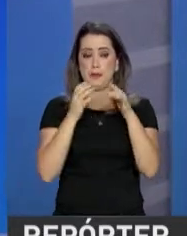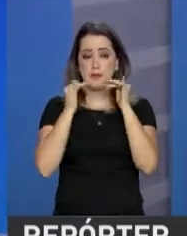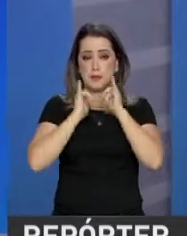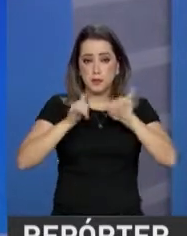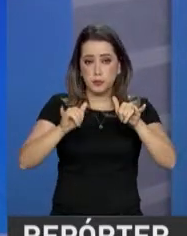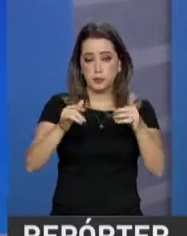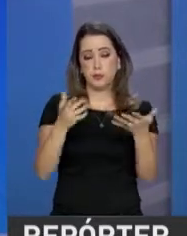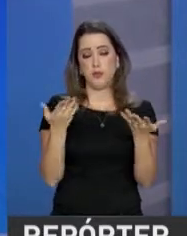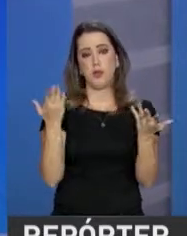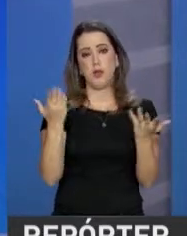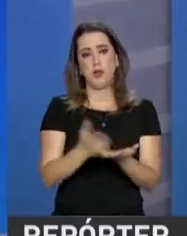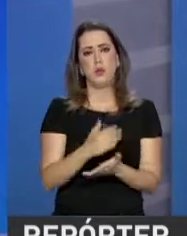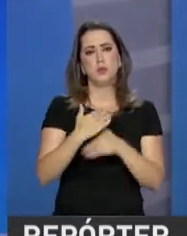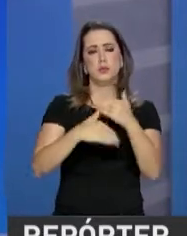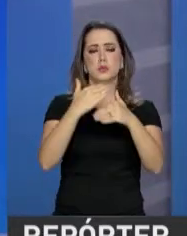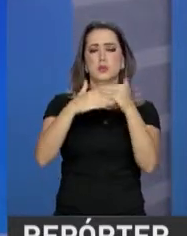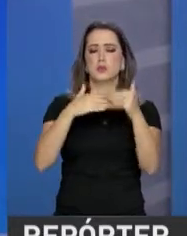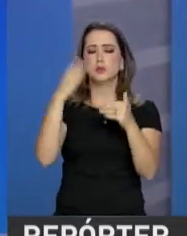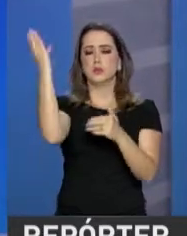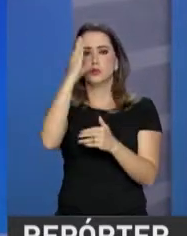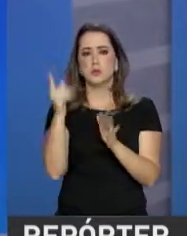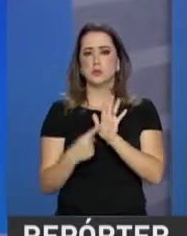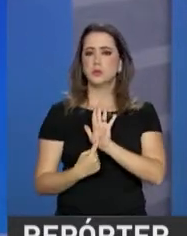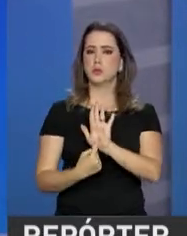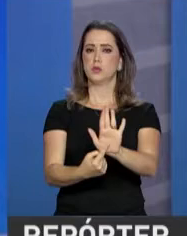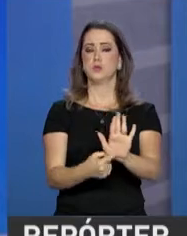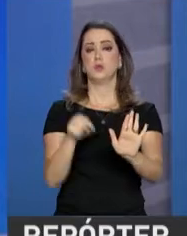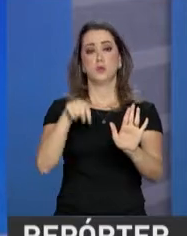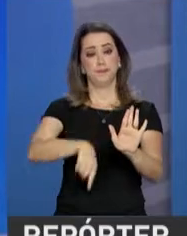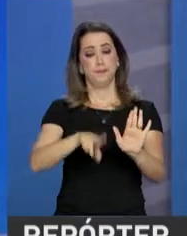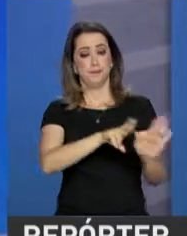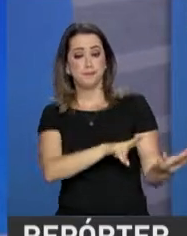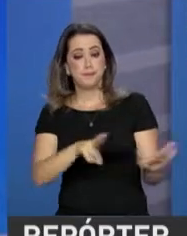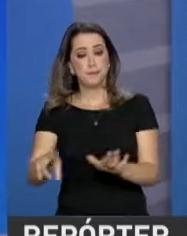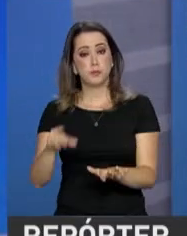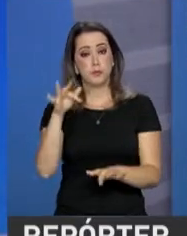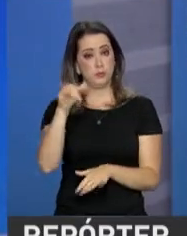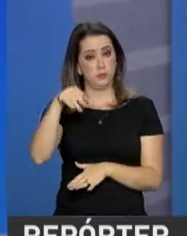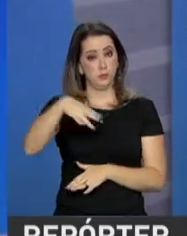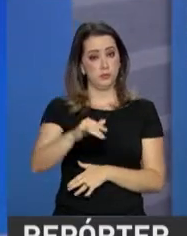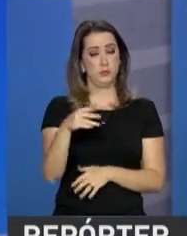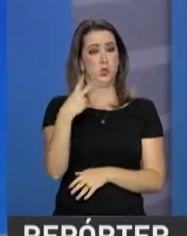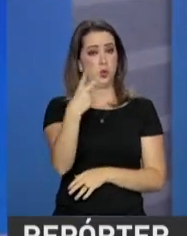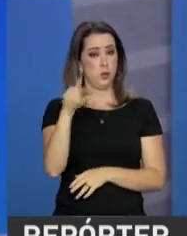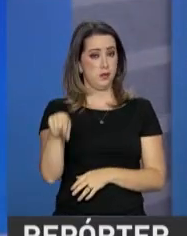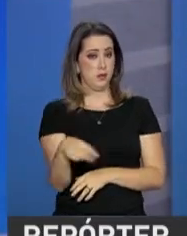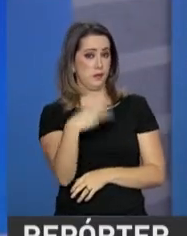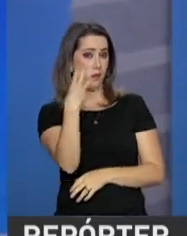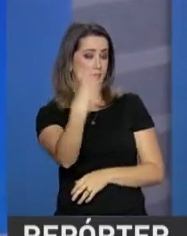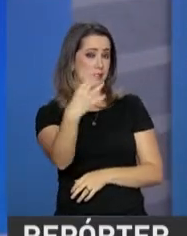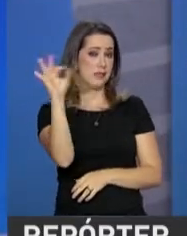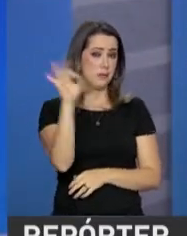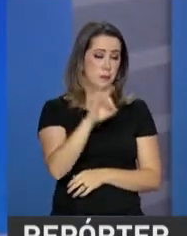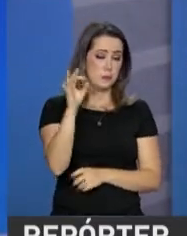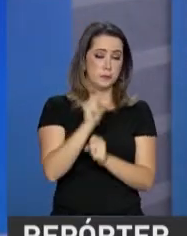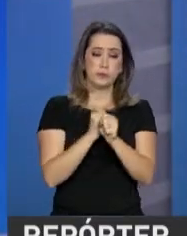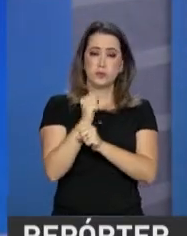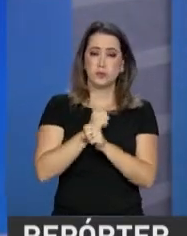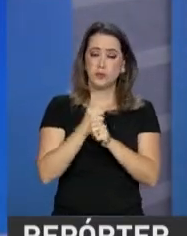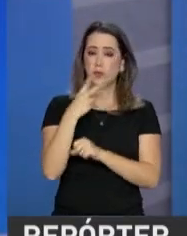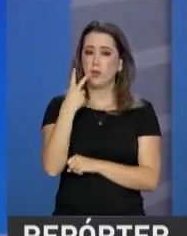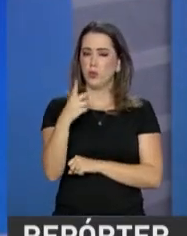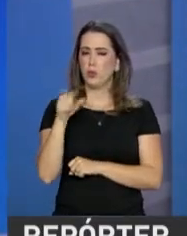projeções mais positivas para o crescimento do Brasil apresentadas nesta semana pelo FMI, chegando a 2,3% neste ano